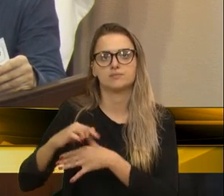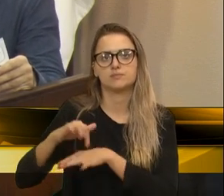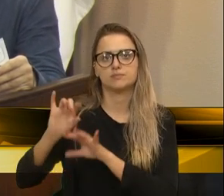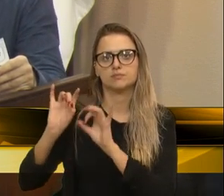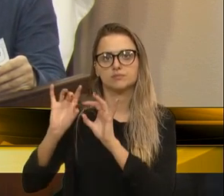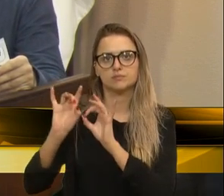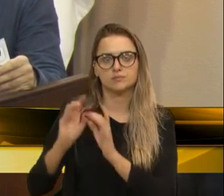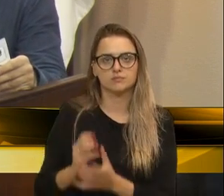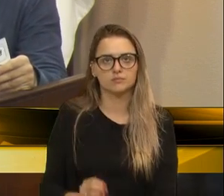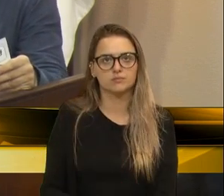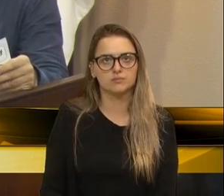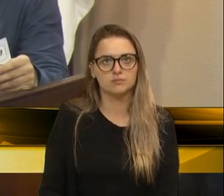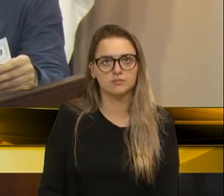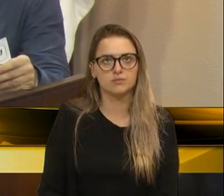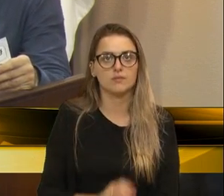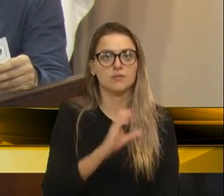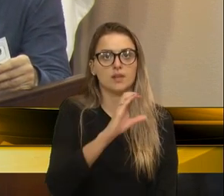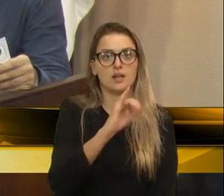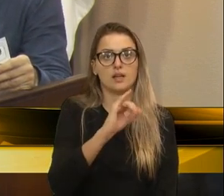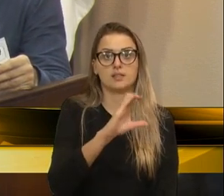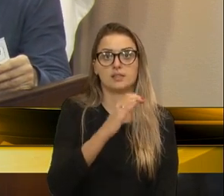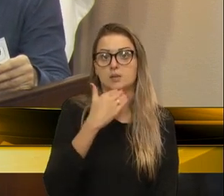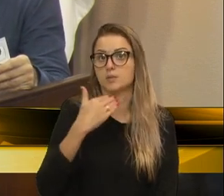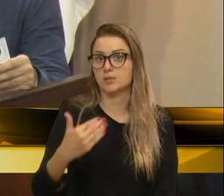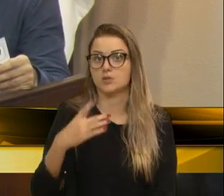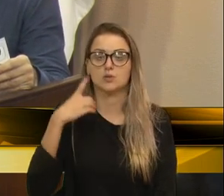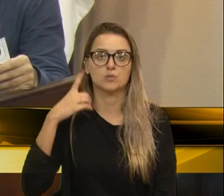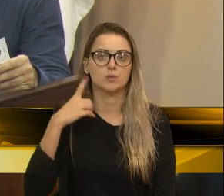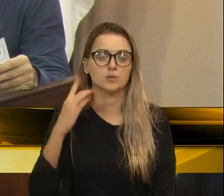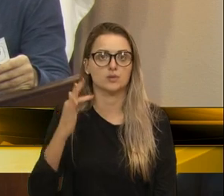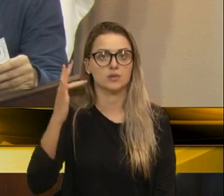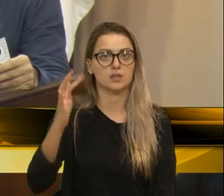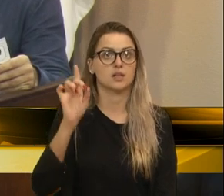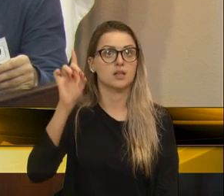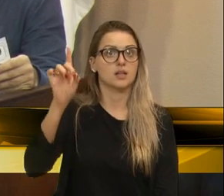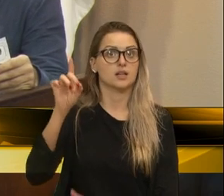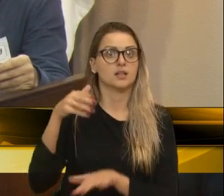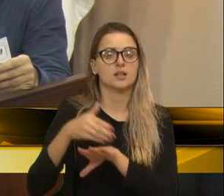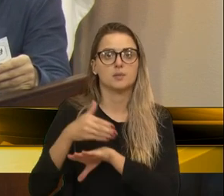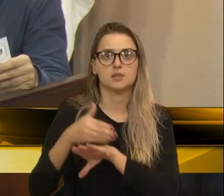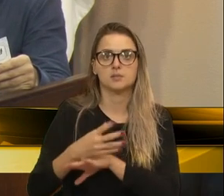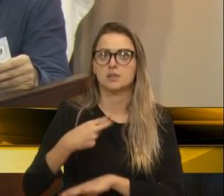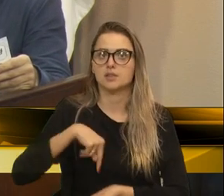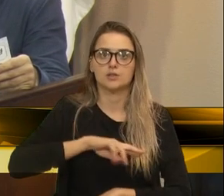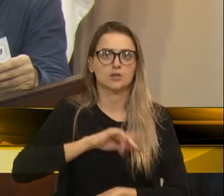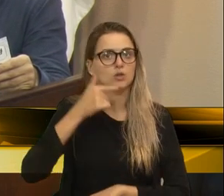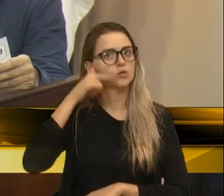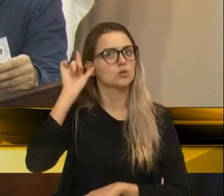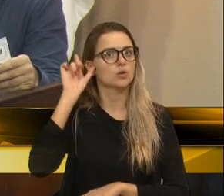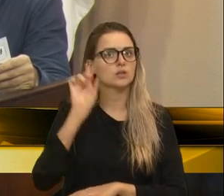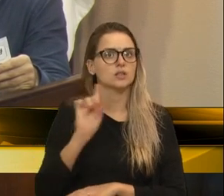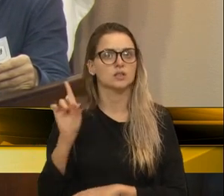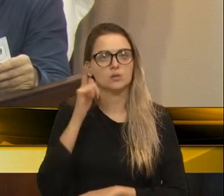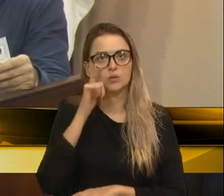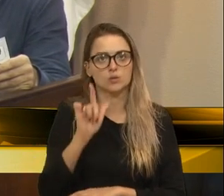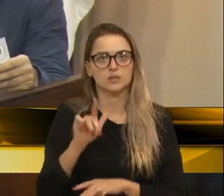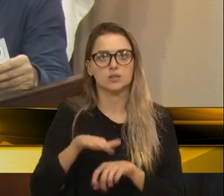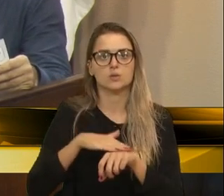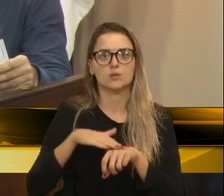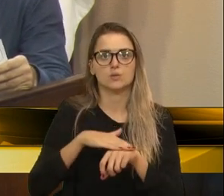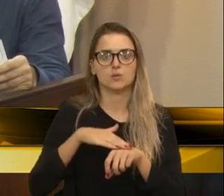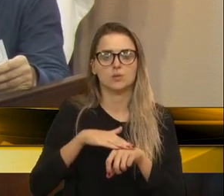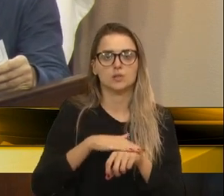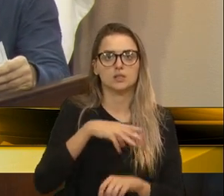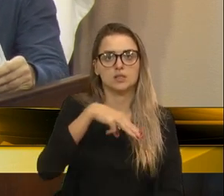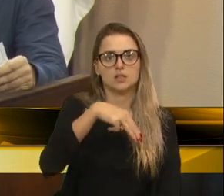Da SIC está cobrando os deputados federais que lá participam. Nós não conseguimos ontem falar com o Marcel Van Hatten, nas